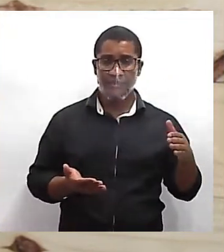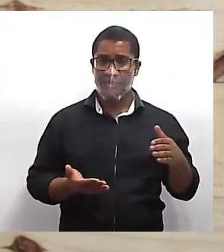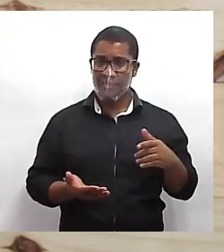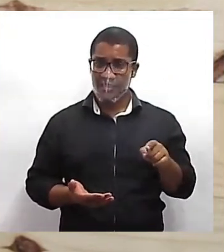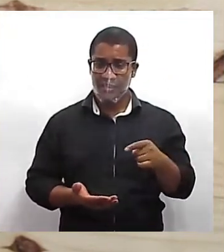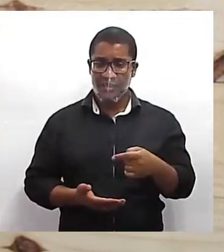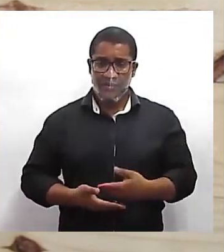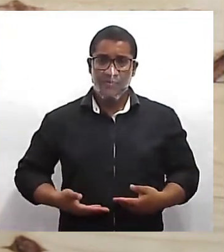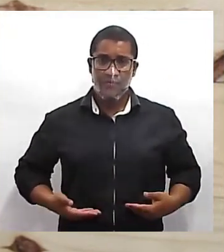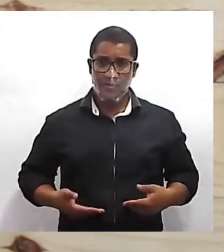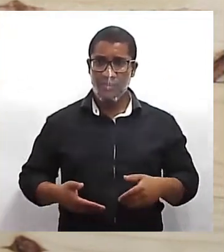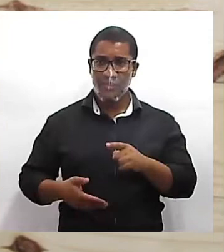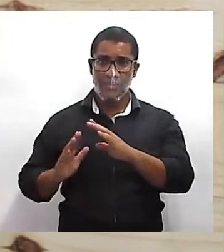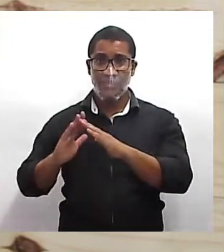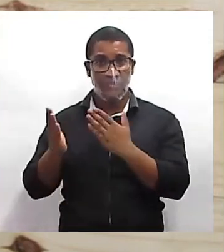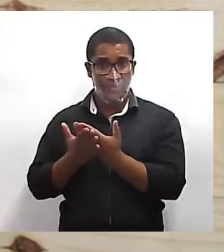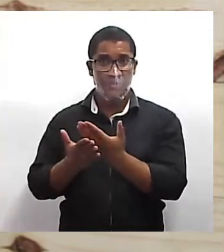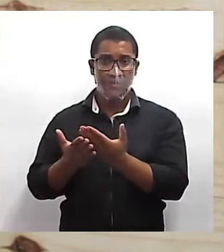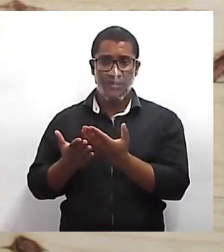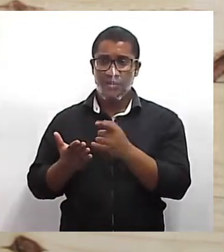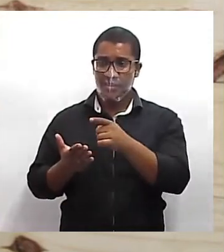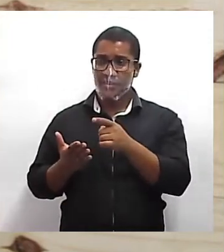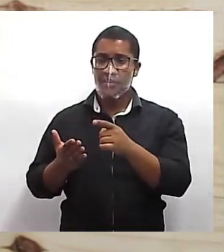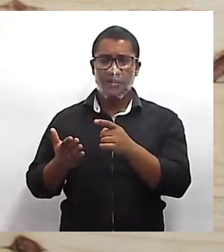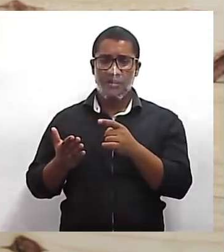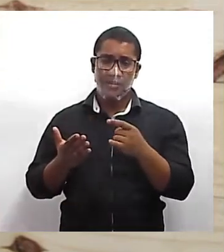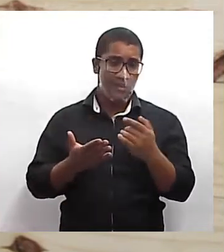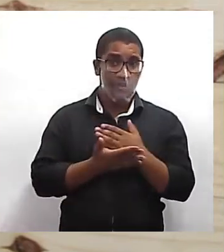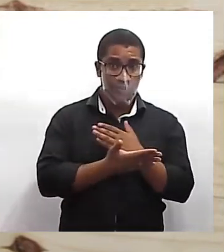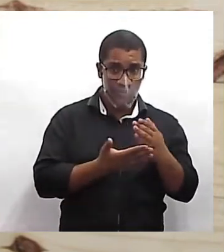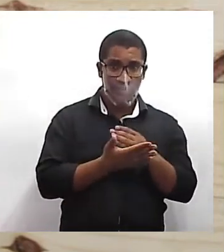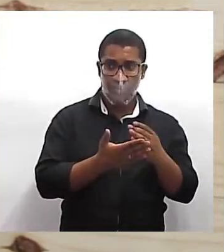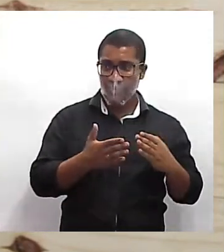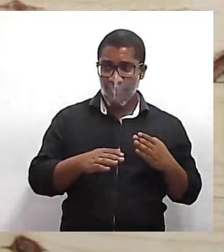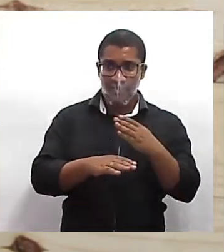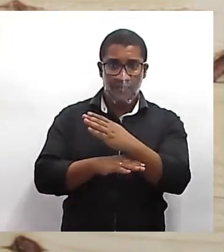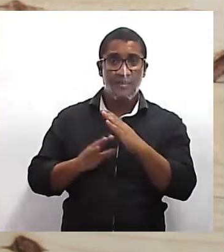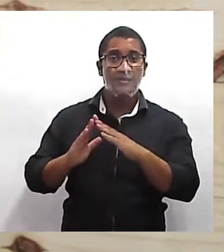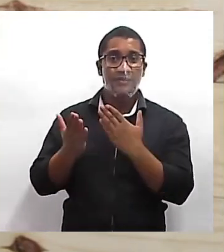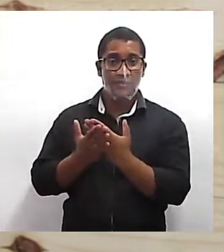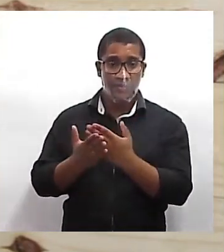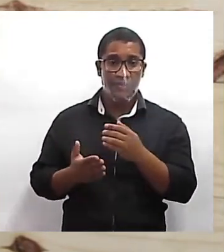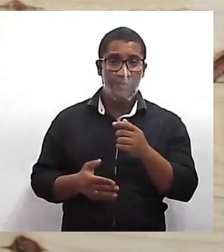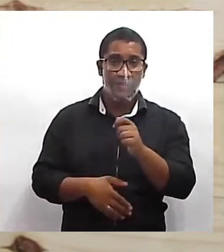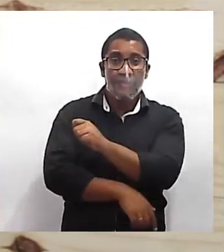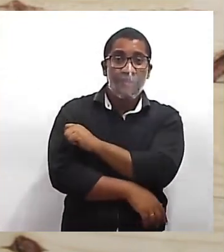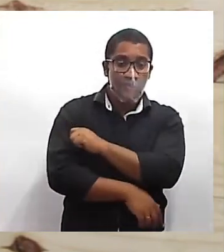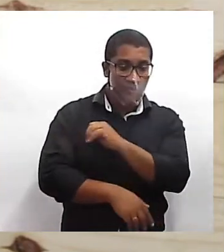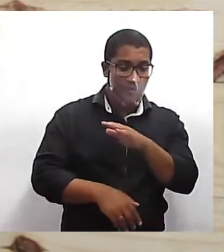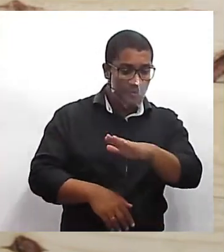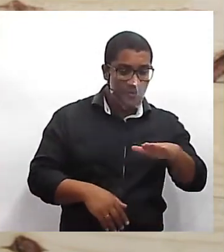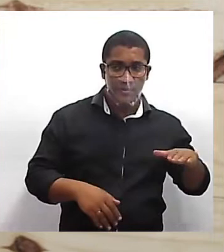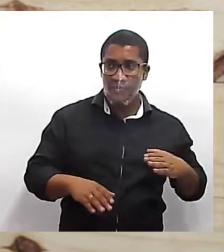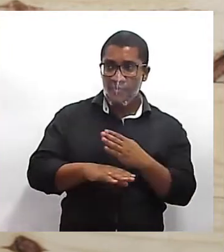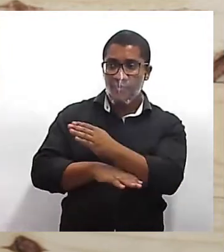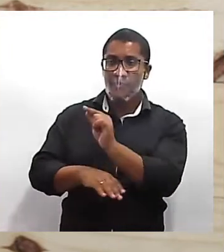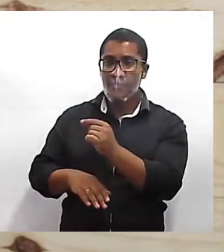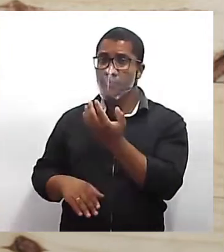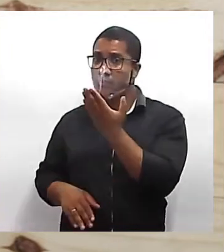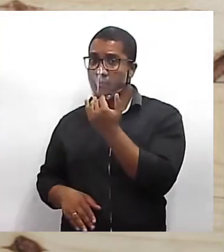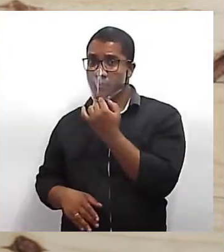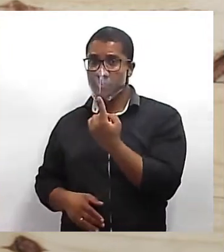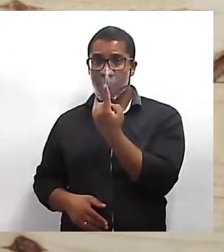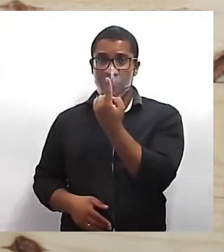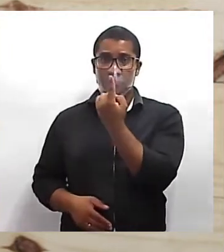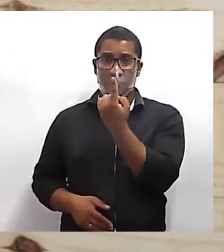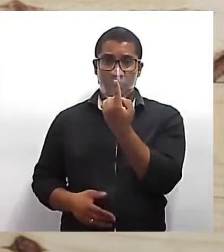escolas estarem fechadas, muitos desses alunos de famílias pobres, eles vão para a escola em busca de se garantir pelo menos uma refeição diária.